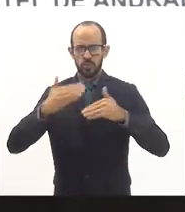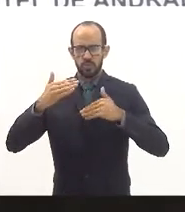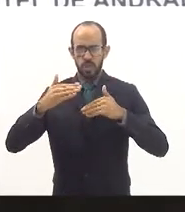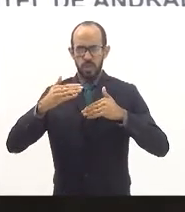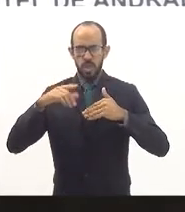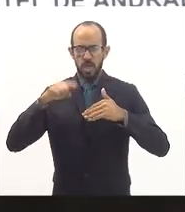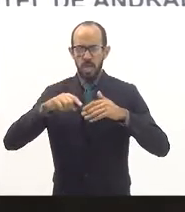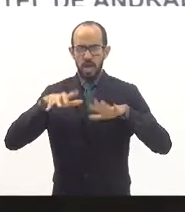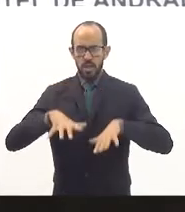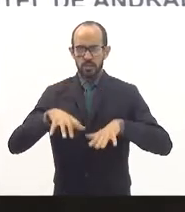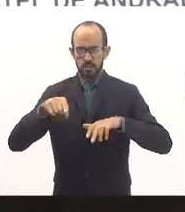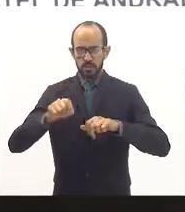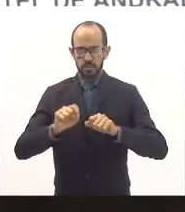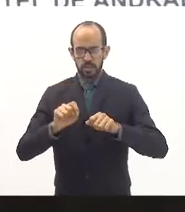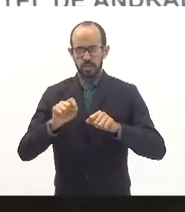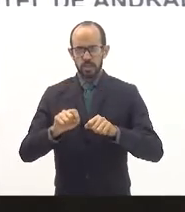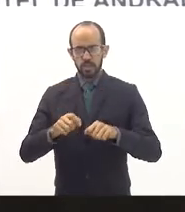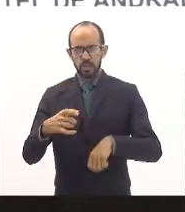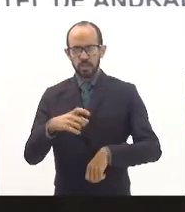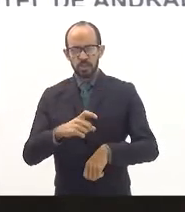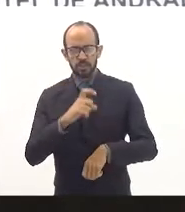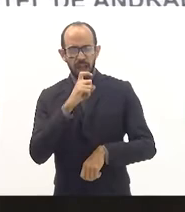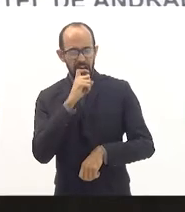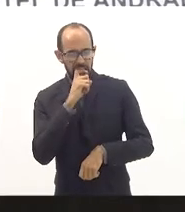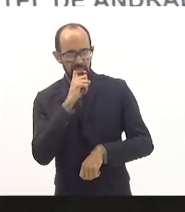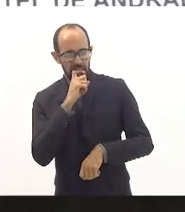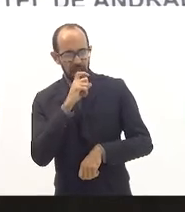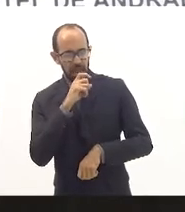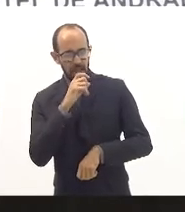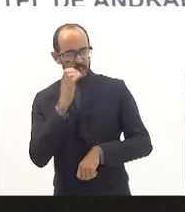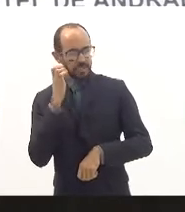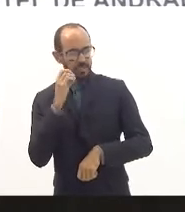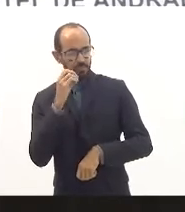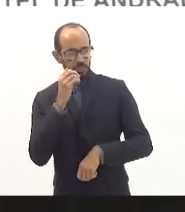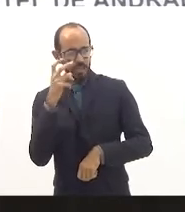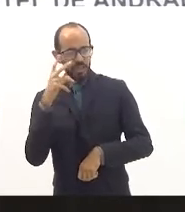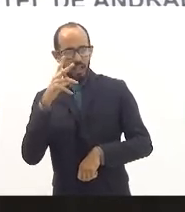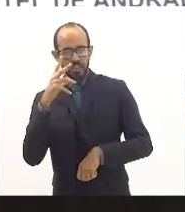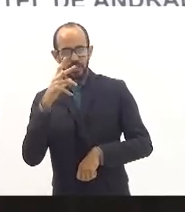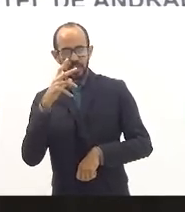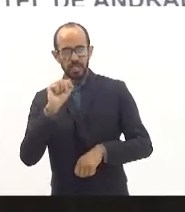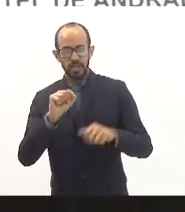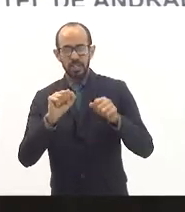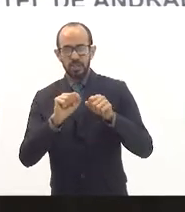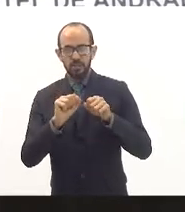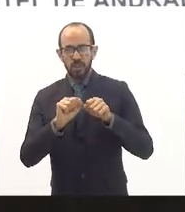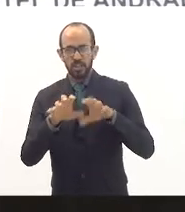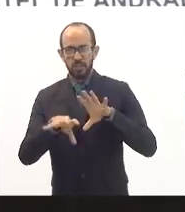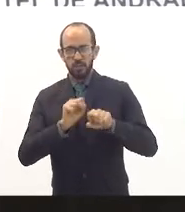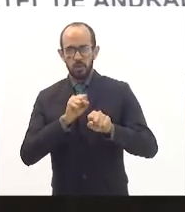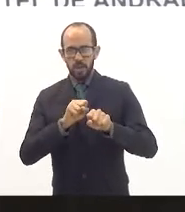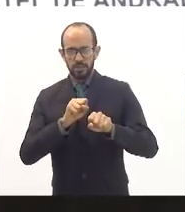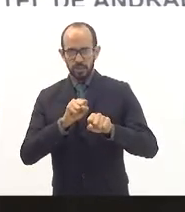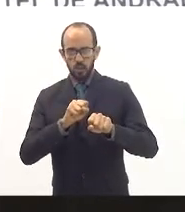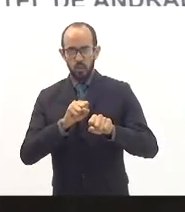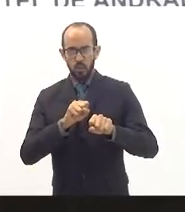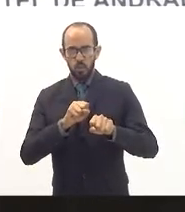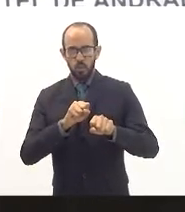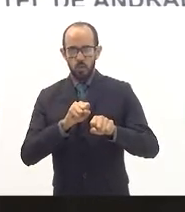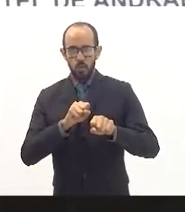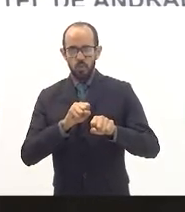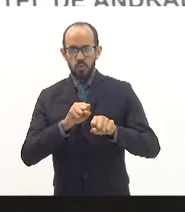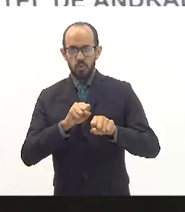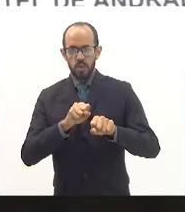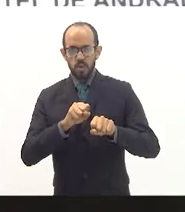visão e invejável tenacidade, finalizou sua formação educacional, ingressando